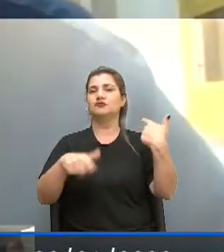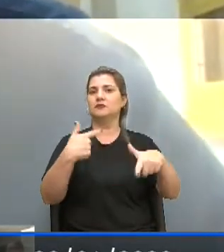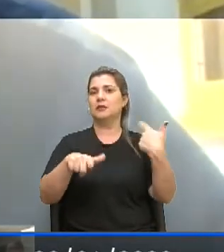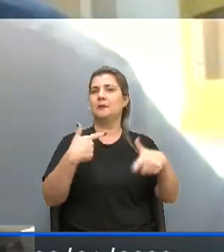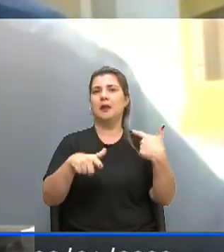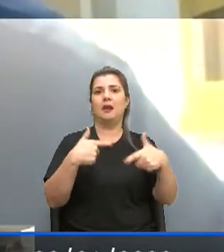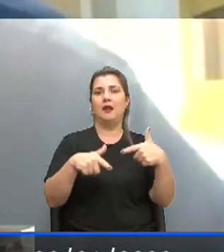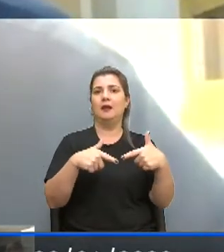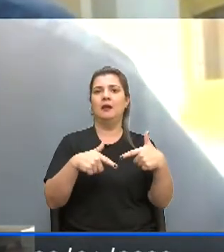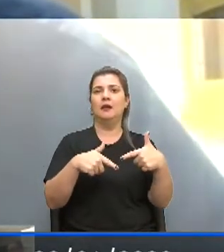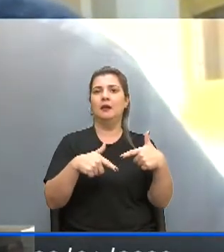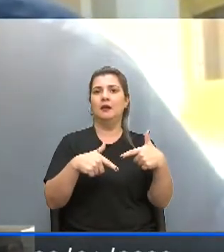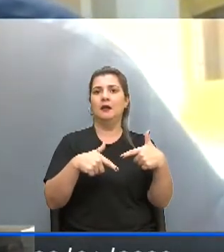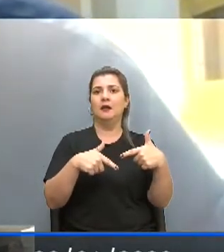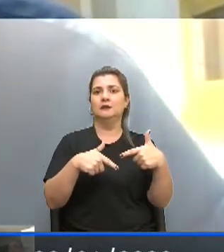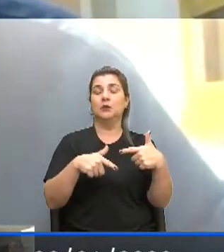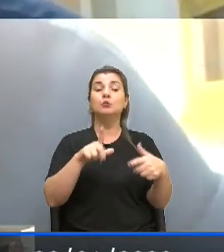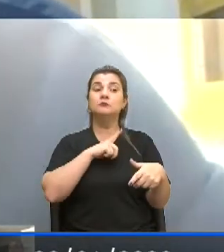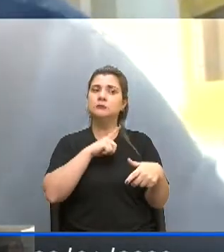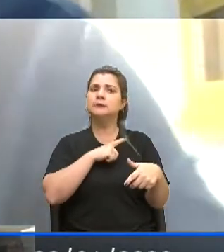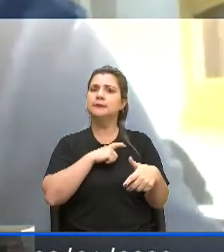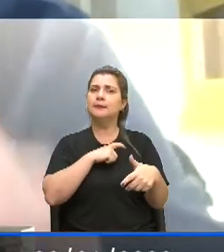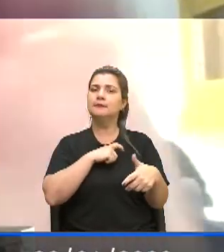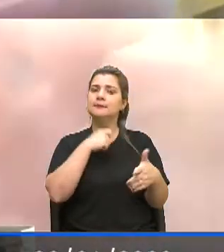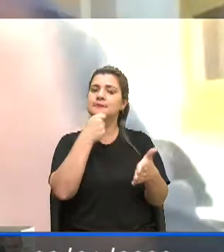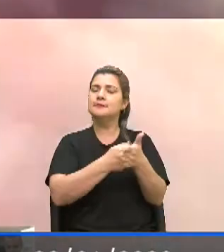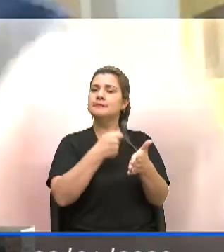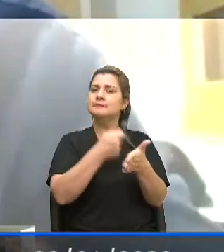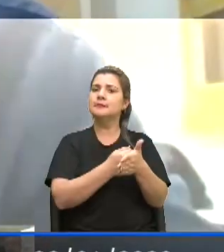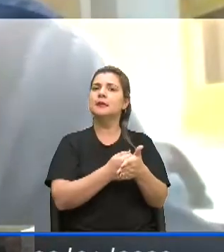que temos mais para fazer. Hoje,